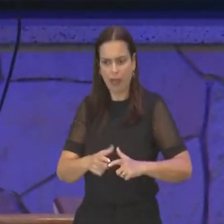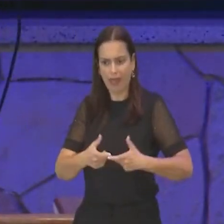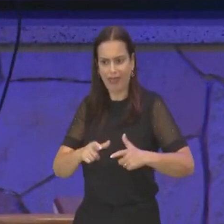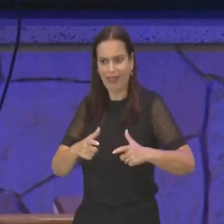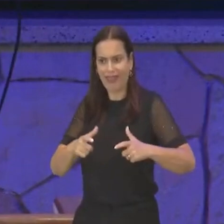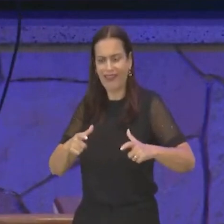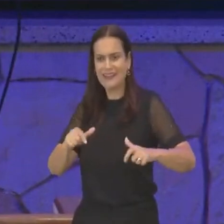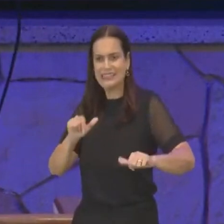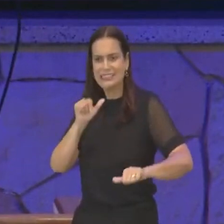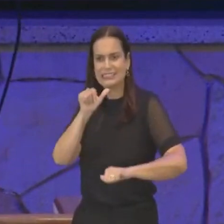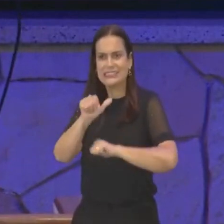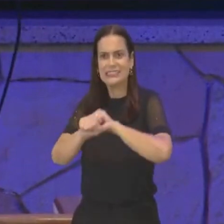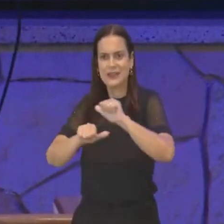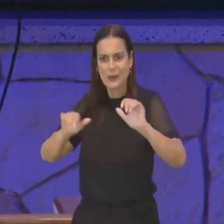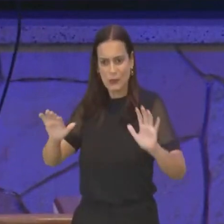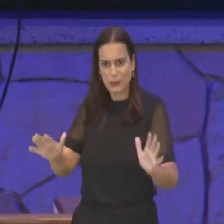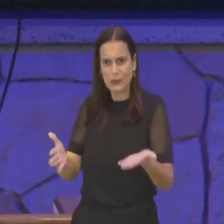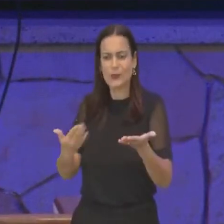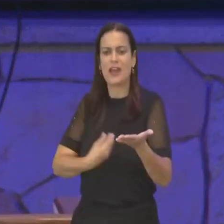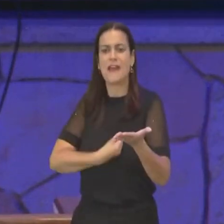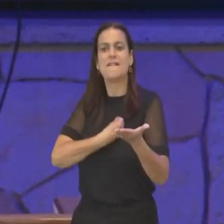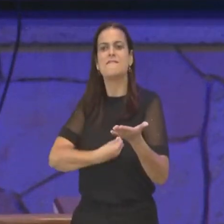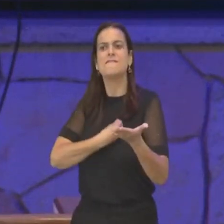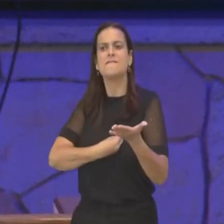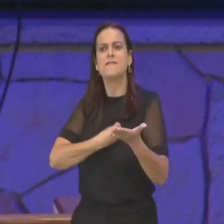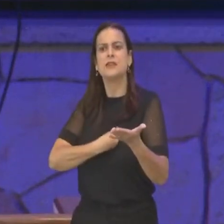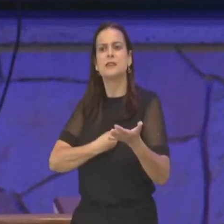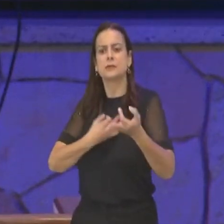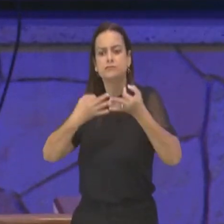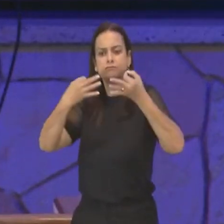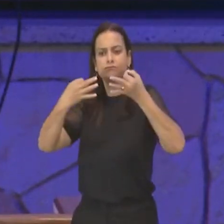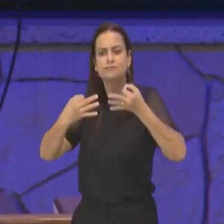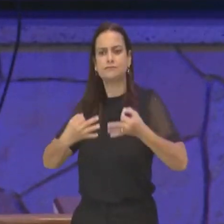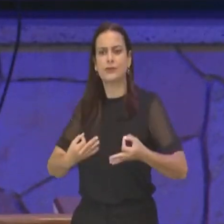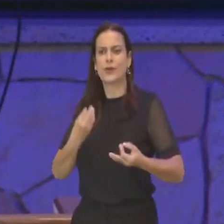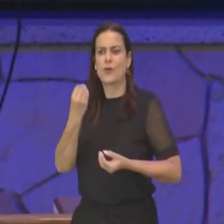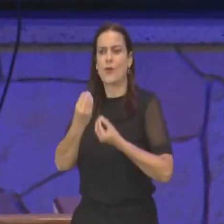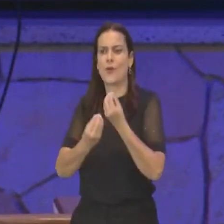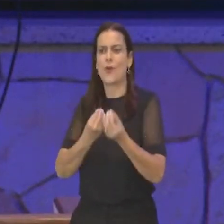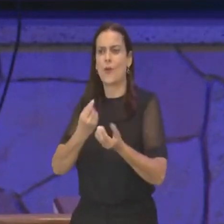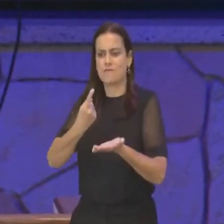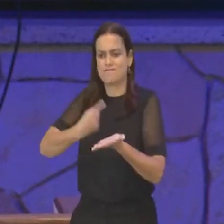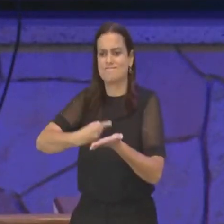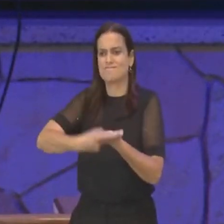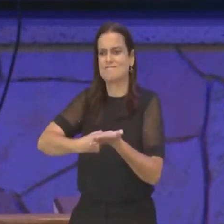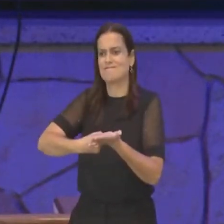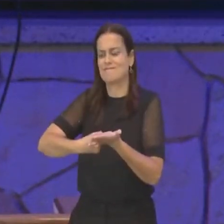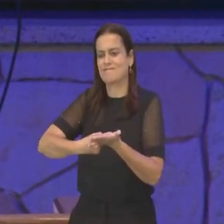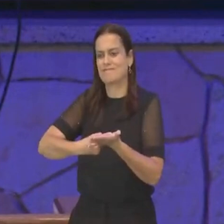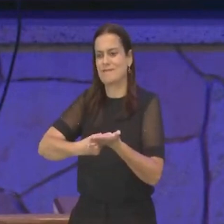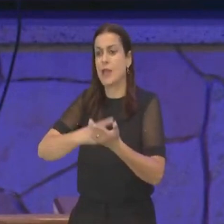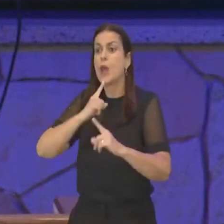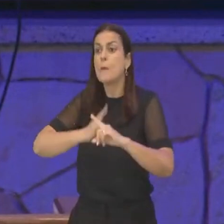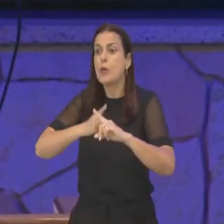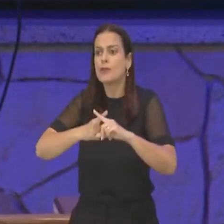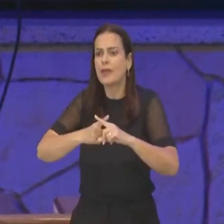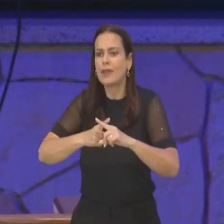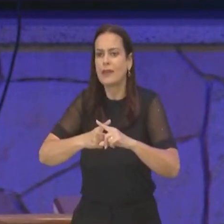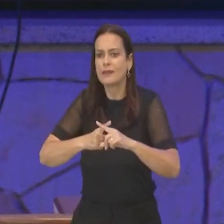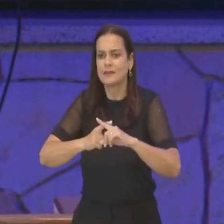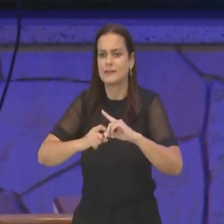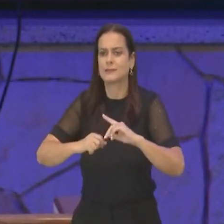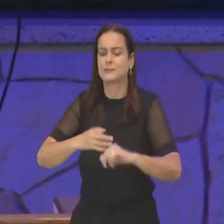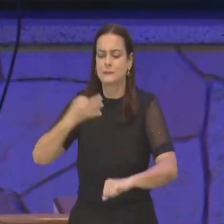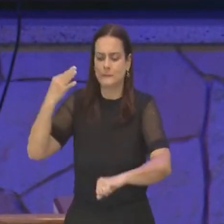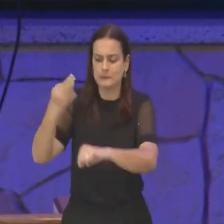transformou em um estilo de vida. porque eles perseveravam.